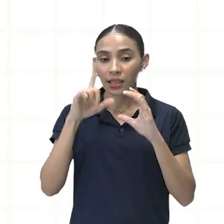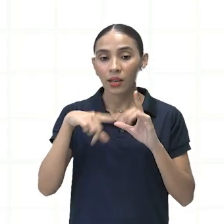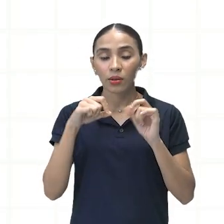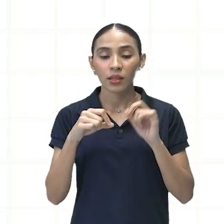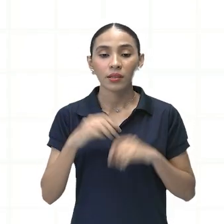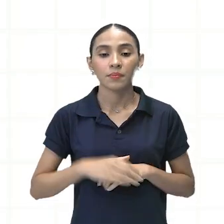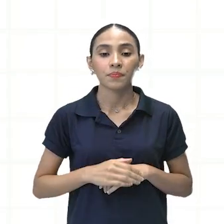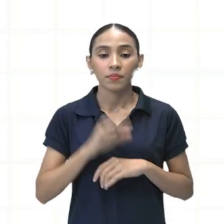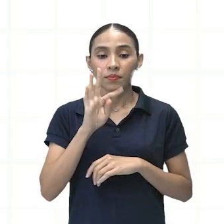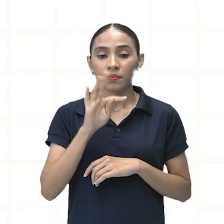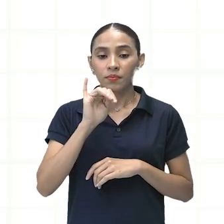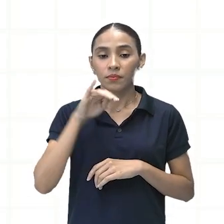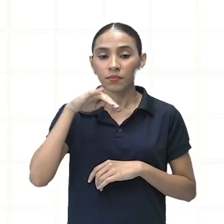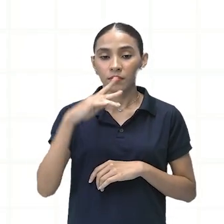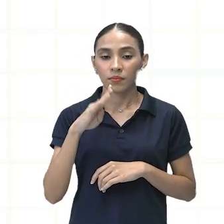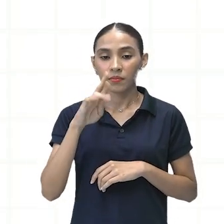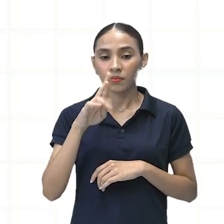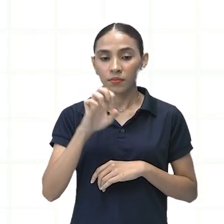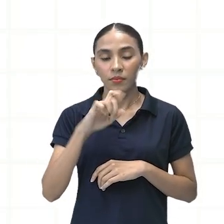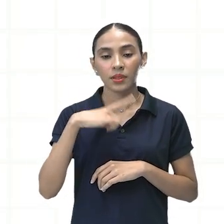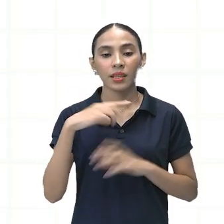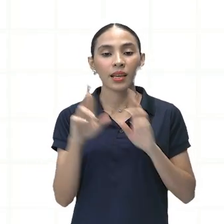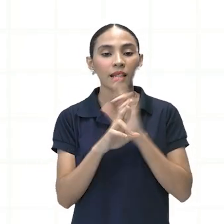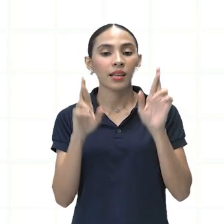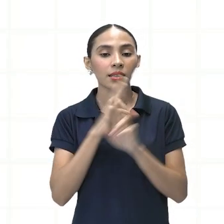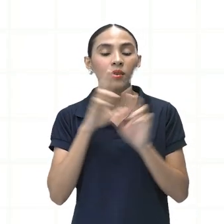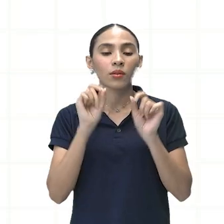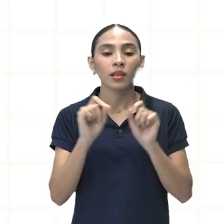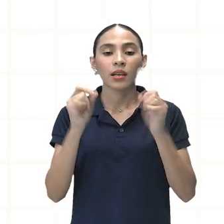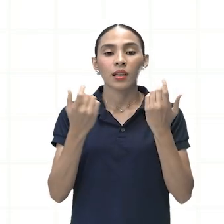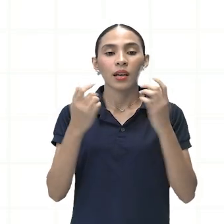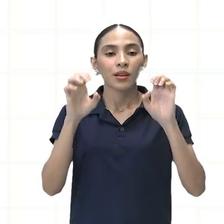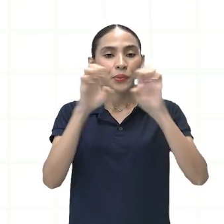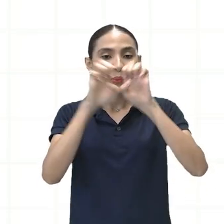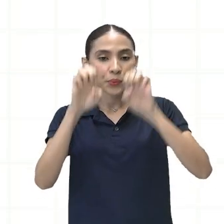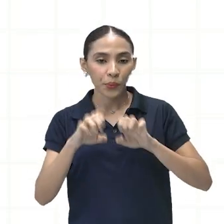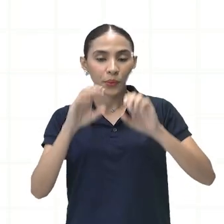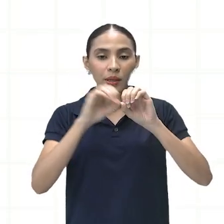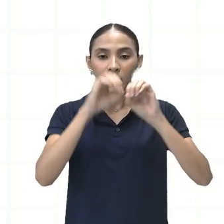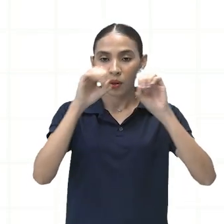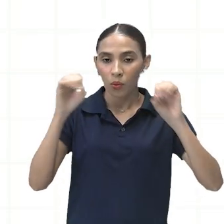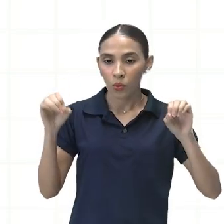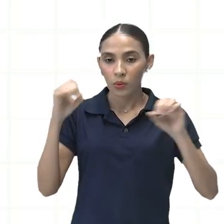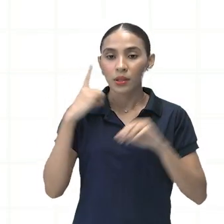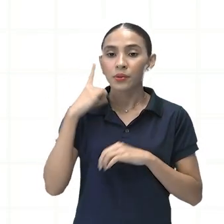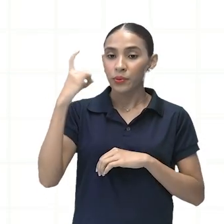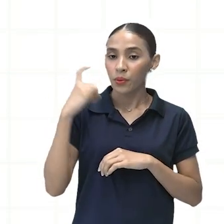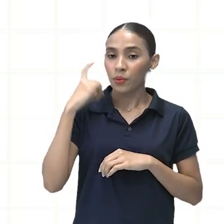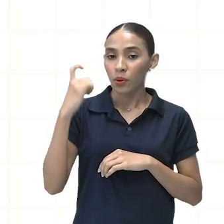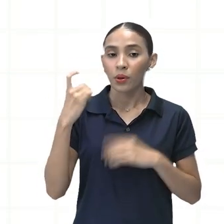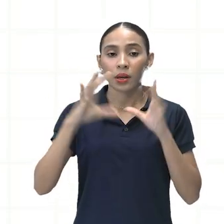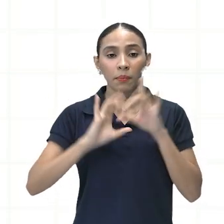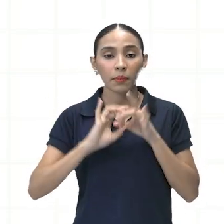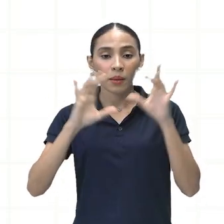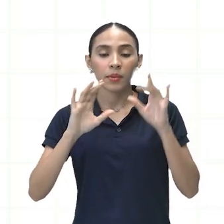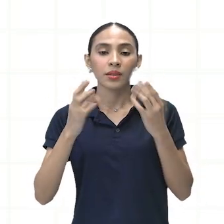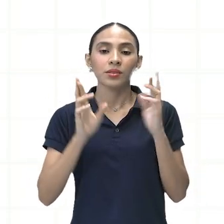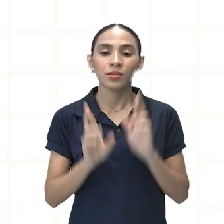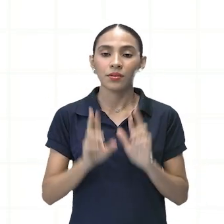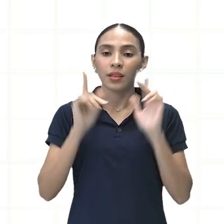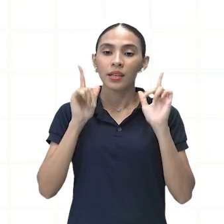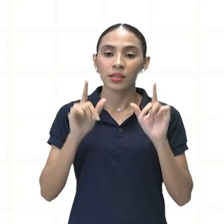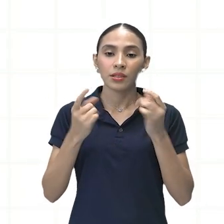o timbre. O timbre está relacionado à forma da onda sonora. O timbre permite